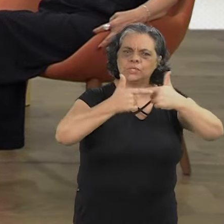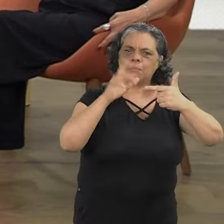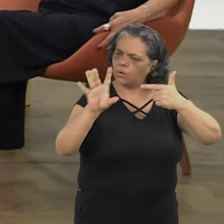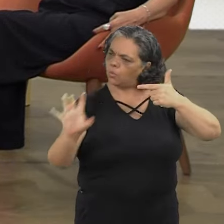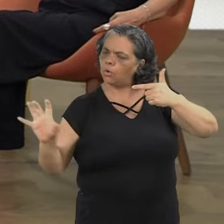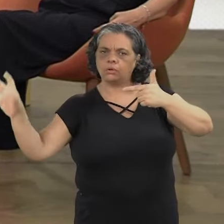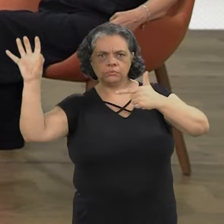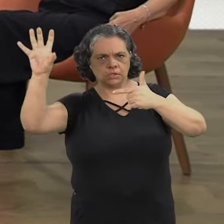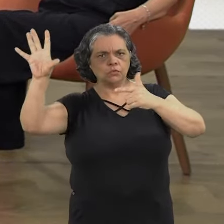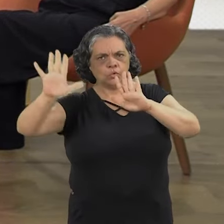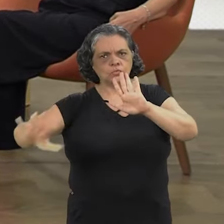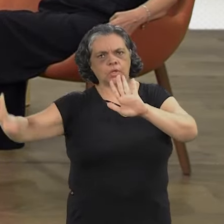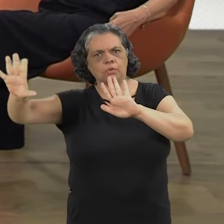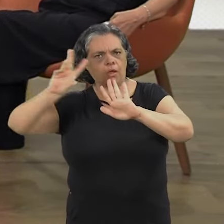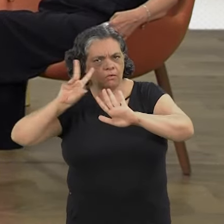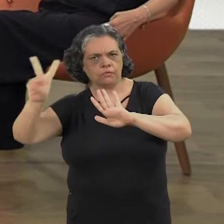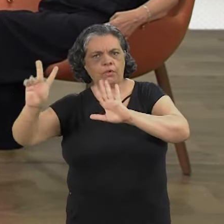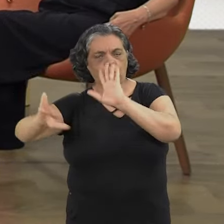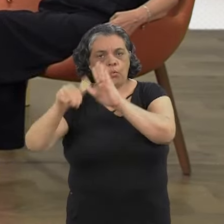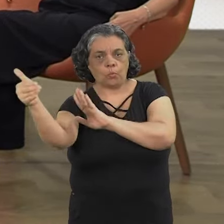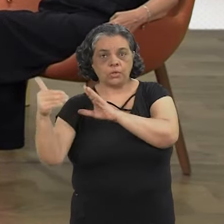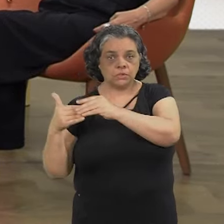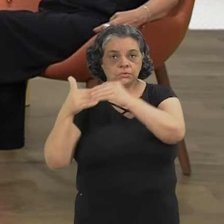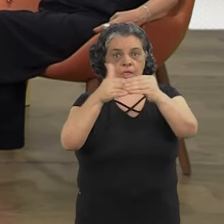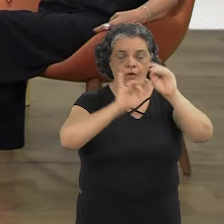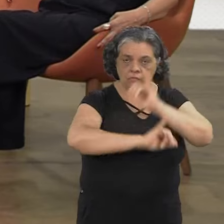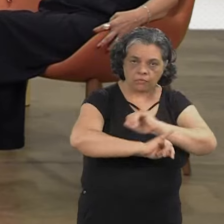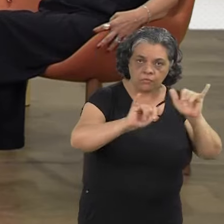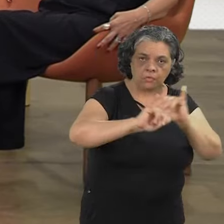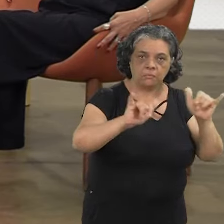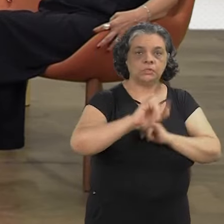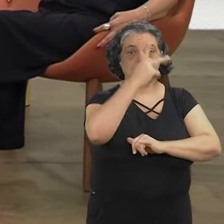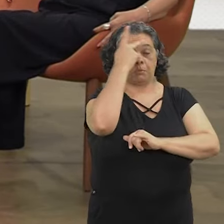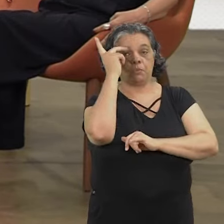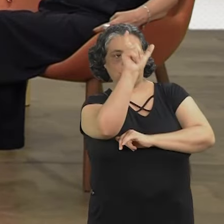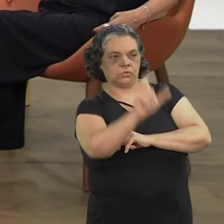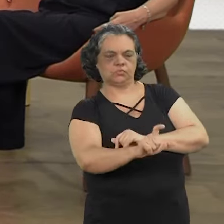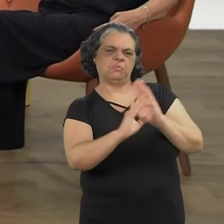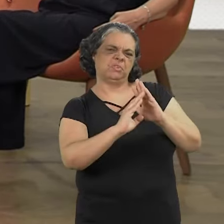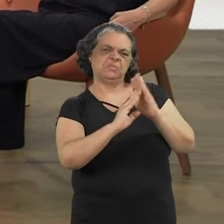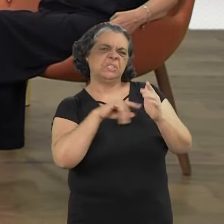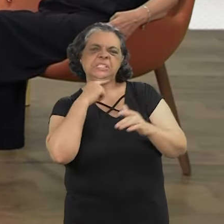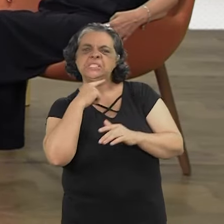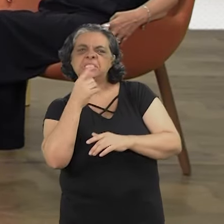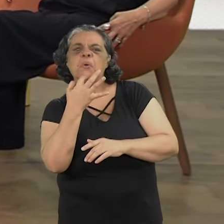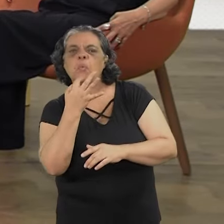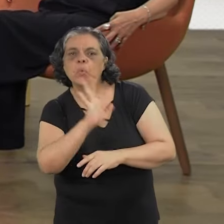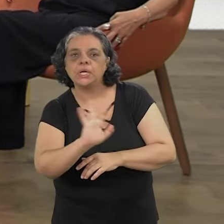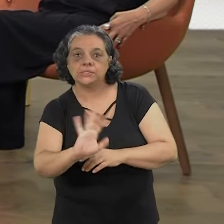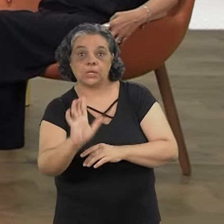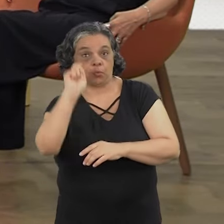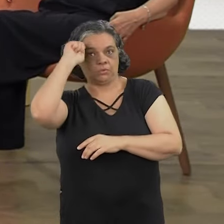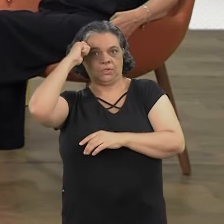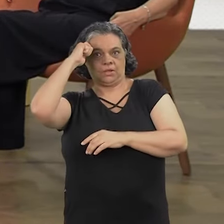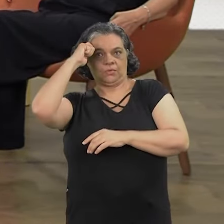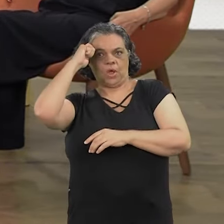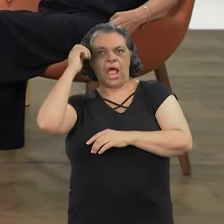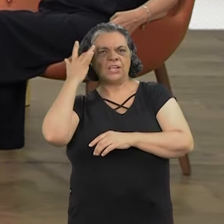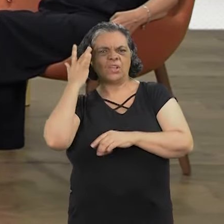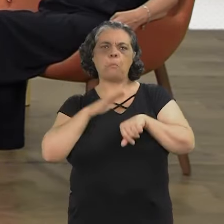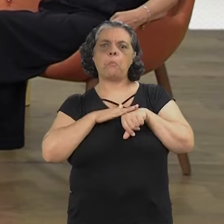dos coletivos né no nosso território a gente vê quando a gente leva informação para um morador por exemplo que não se reconhecia como negro e